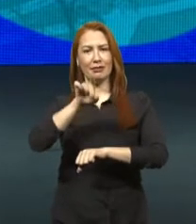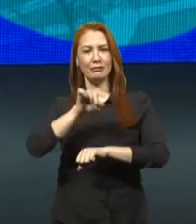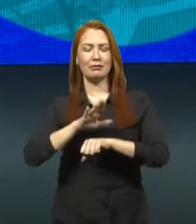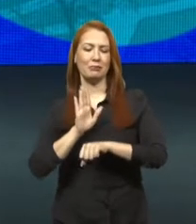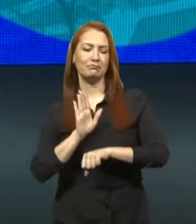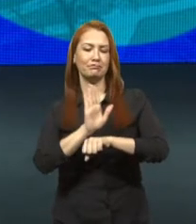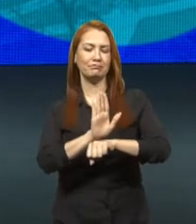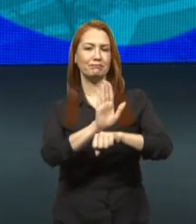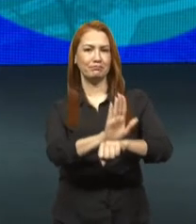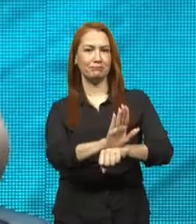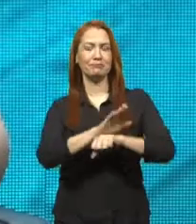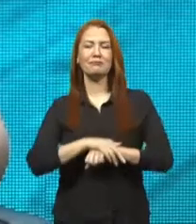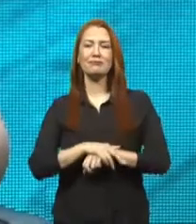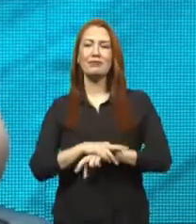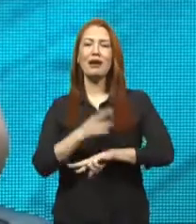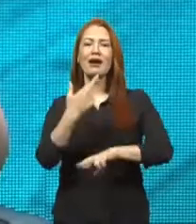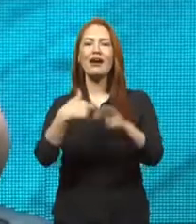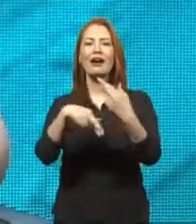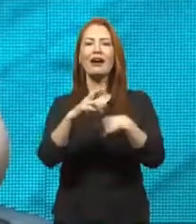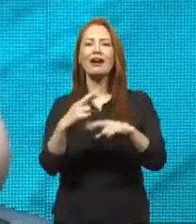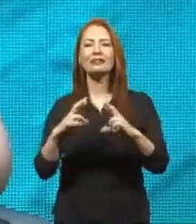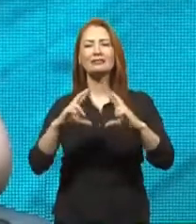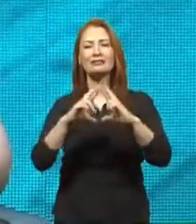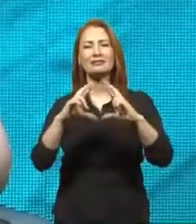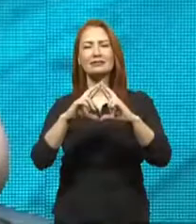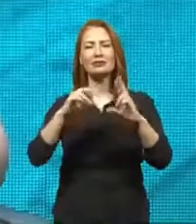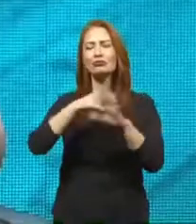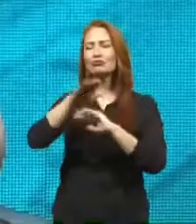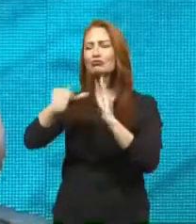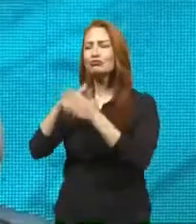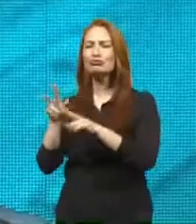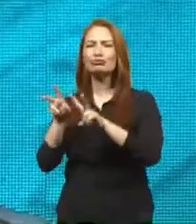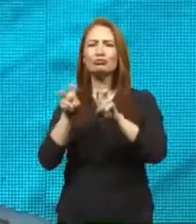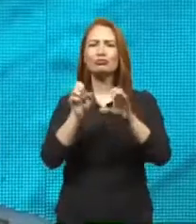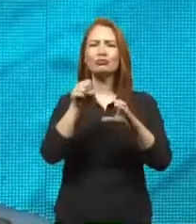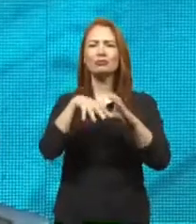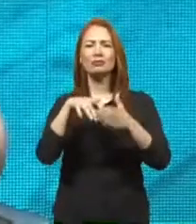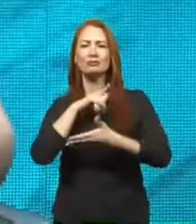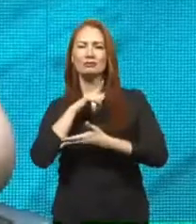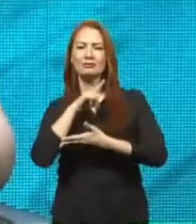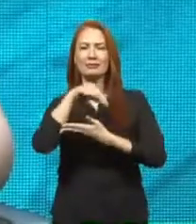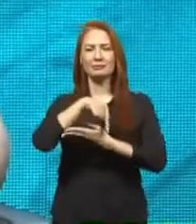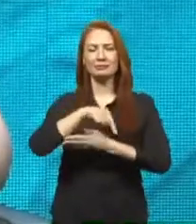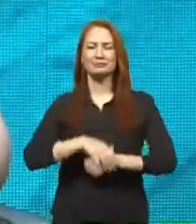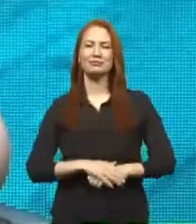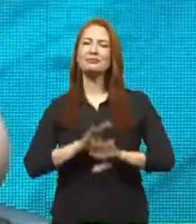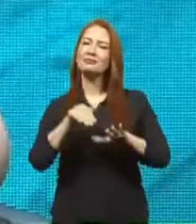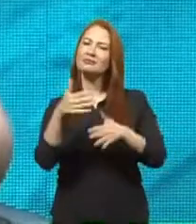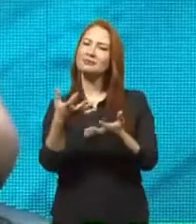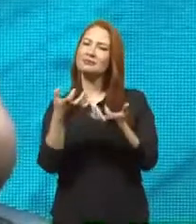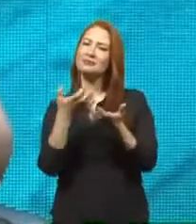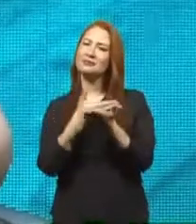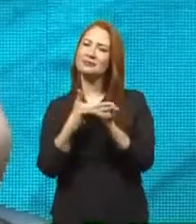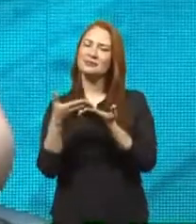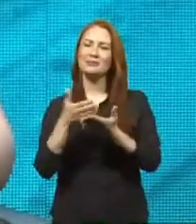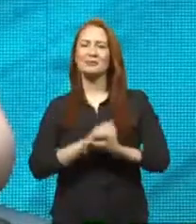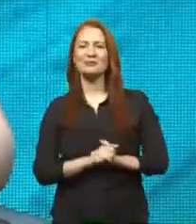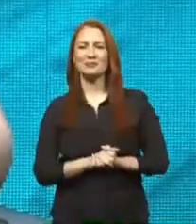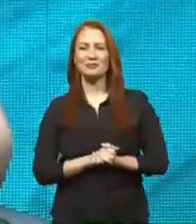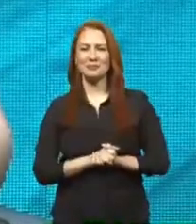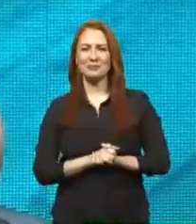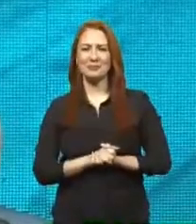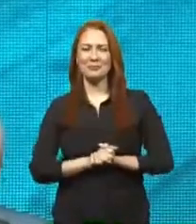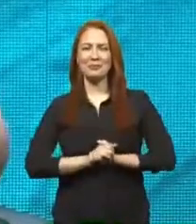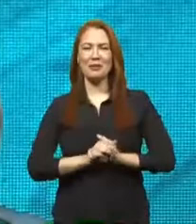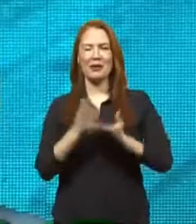nossa reciclabilidade de todos os resíduos que a gente tem aqui, né? E aí eu queria começar, então, essa nossa